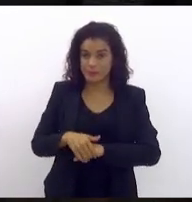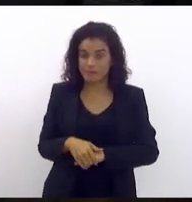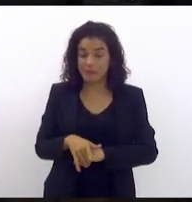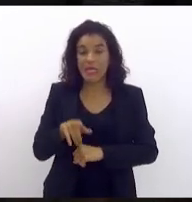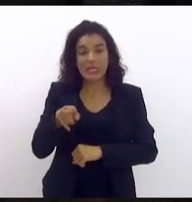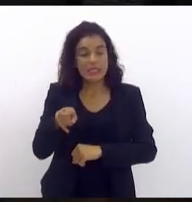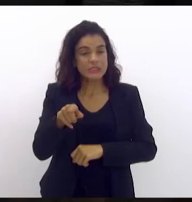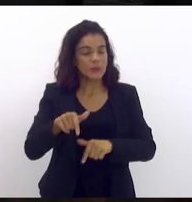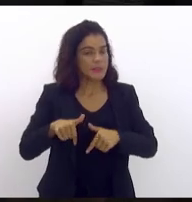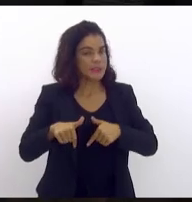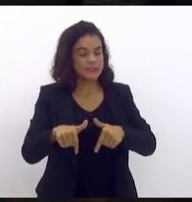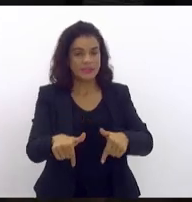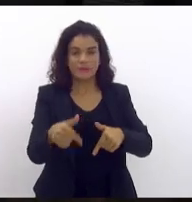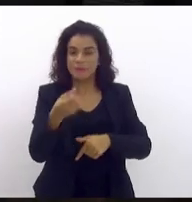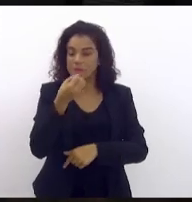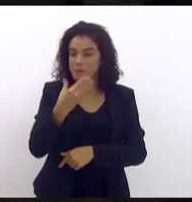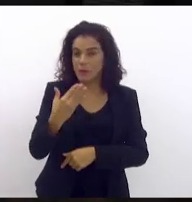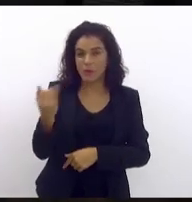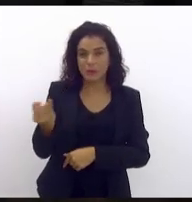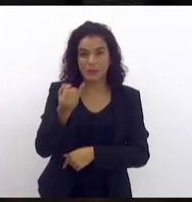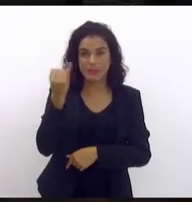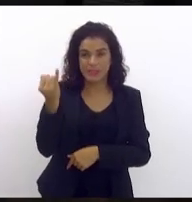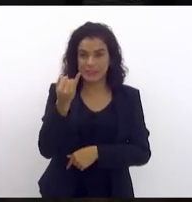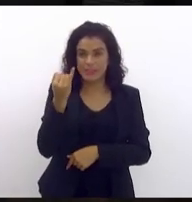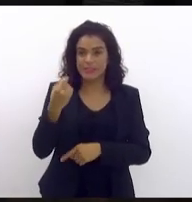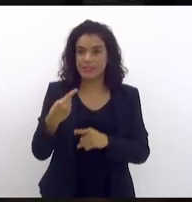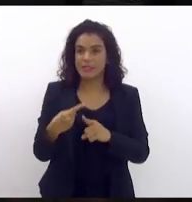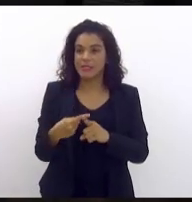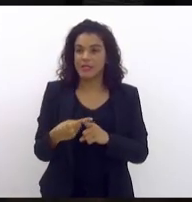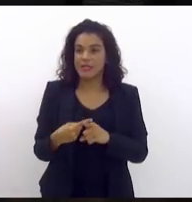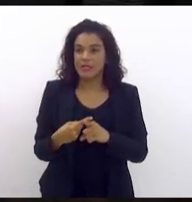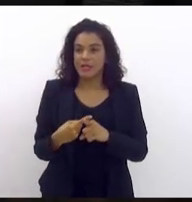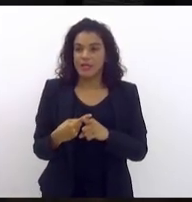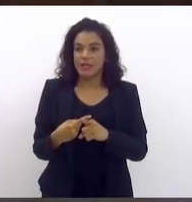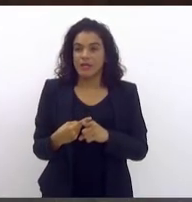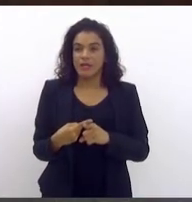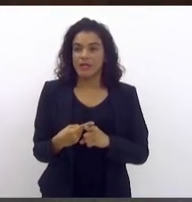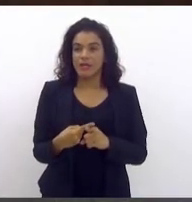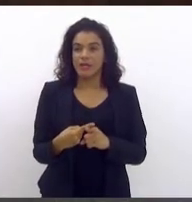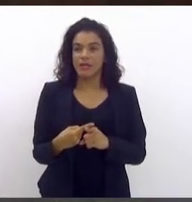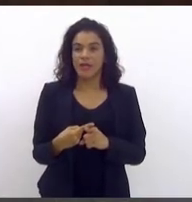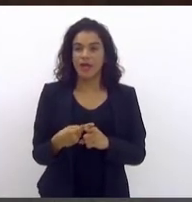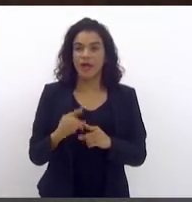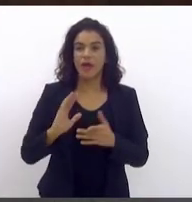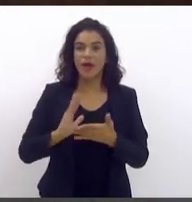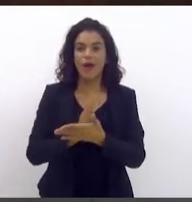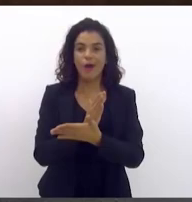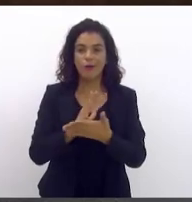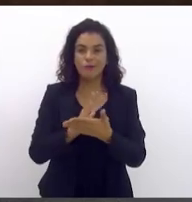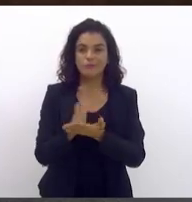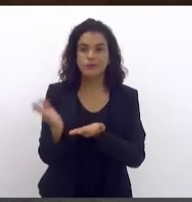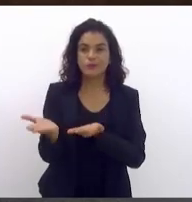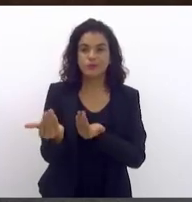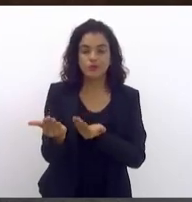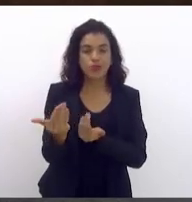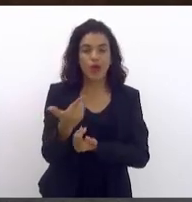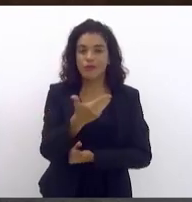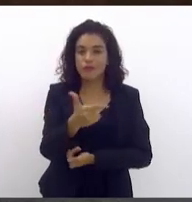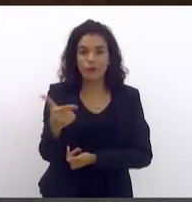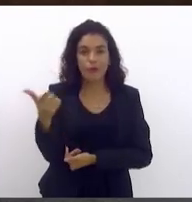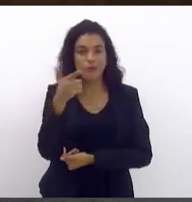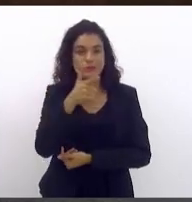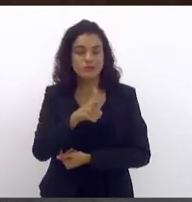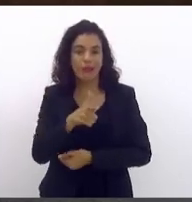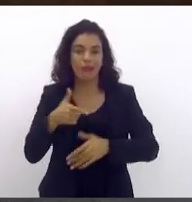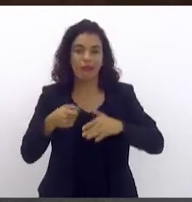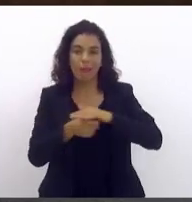uma medida muito importante secretário esquerdo porque M das vezes o jovem não tem trabalho porque